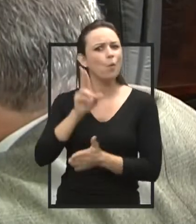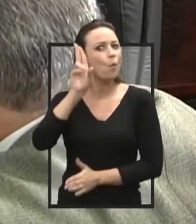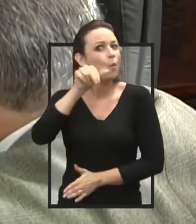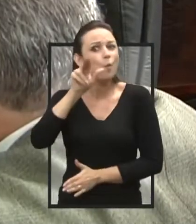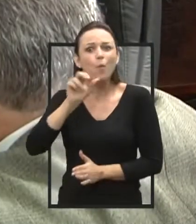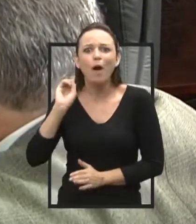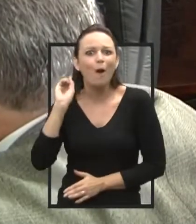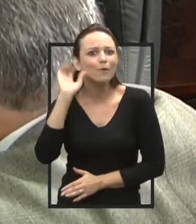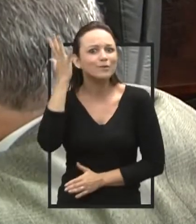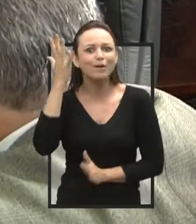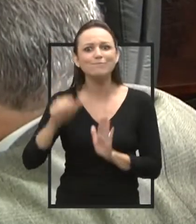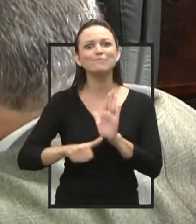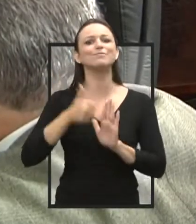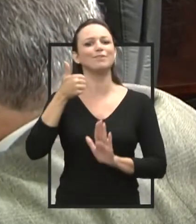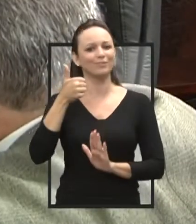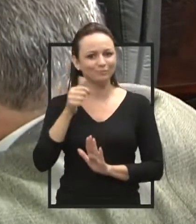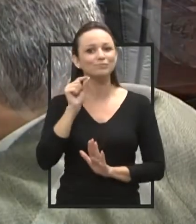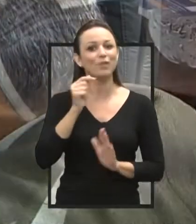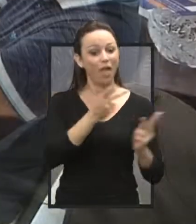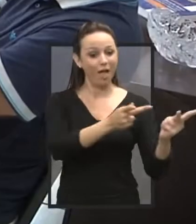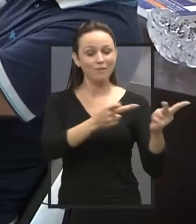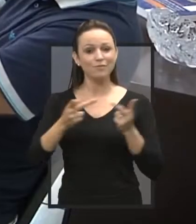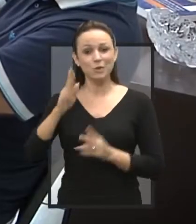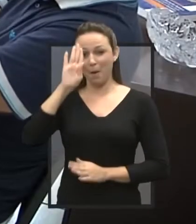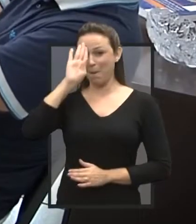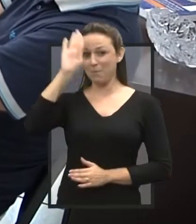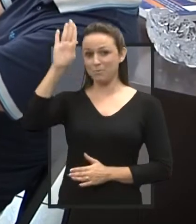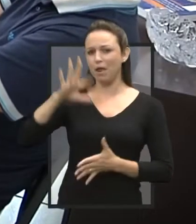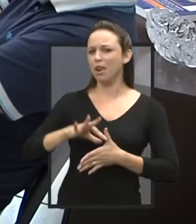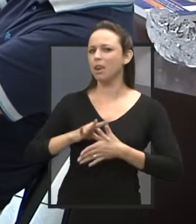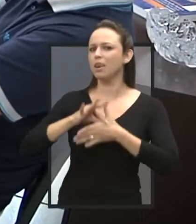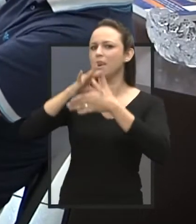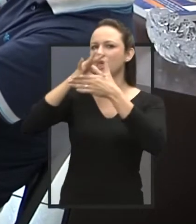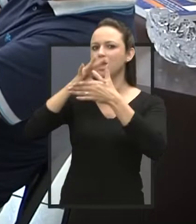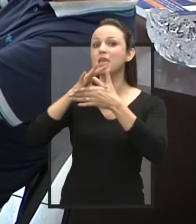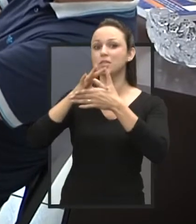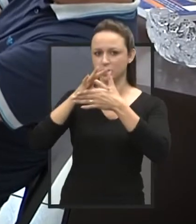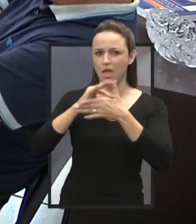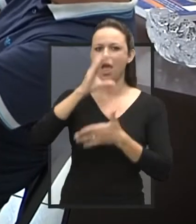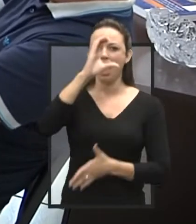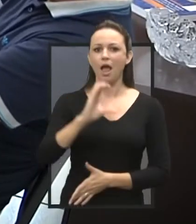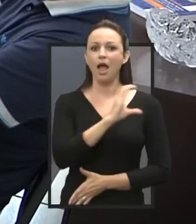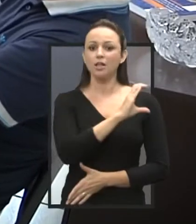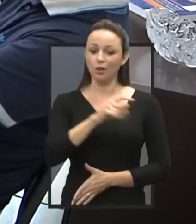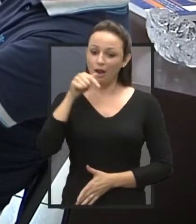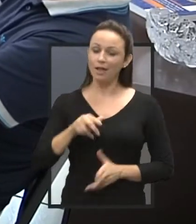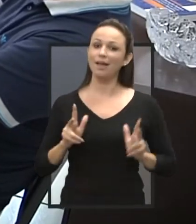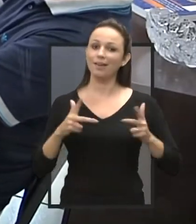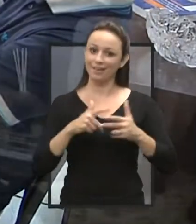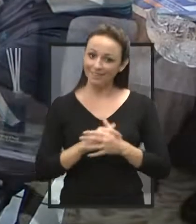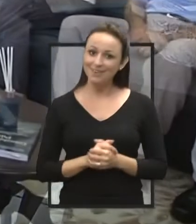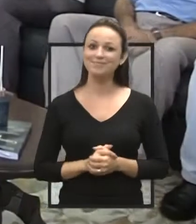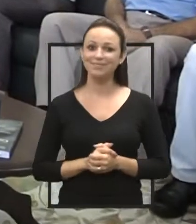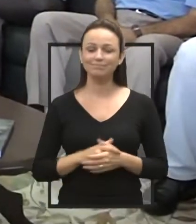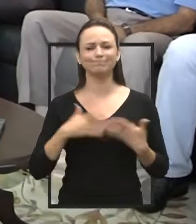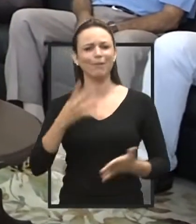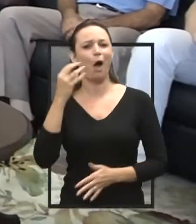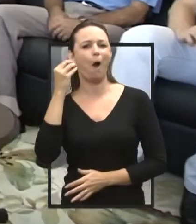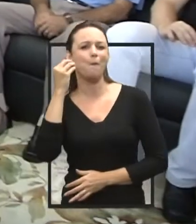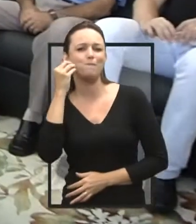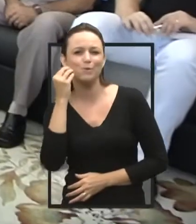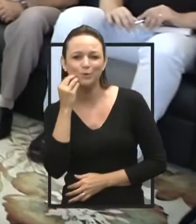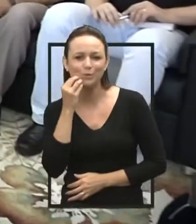haviam ocorrido. É o caso da visita das principais lideranças católicas de Jaú à Câmara. Na